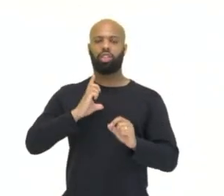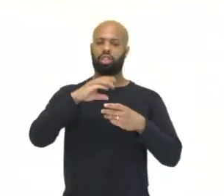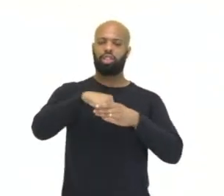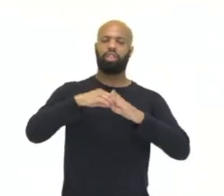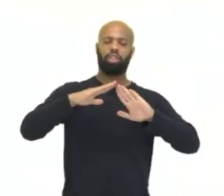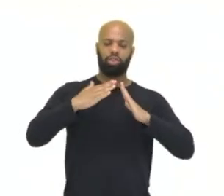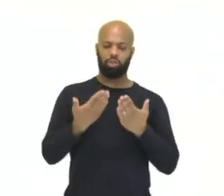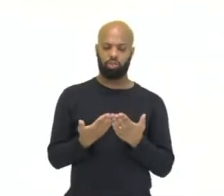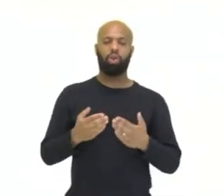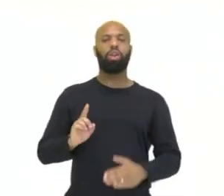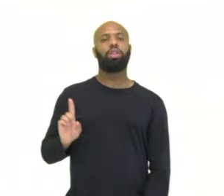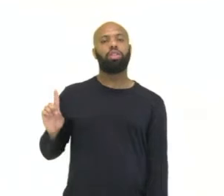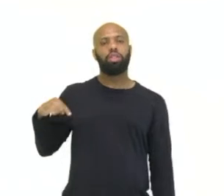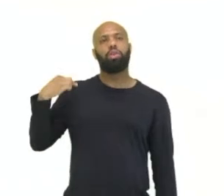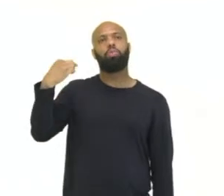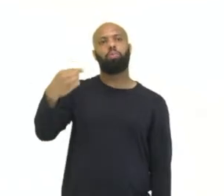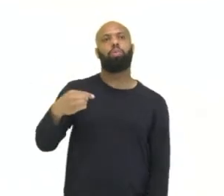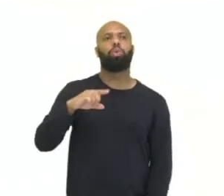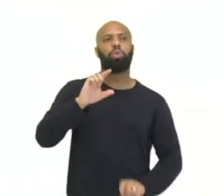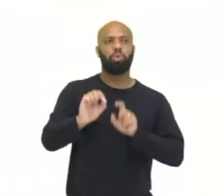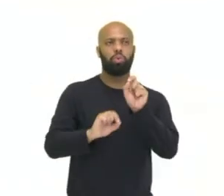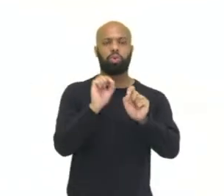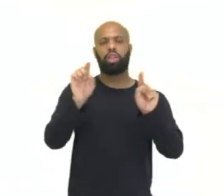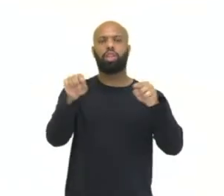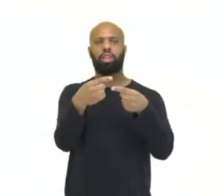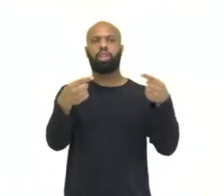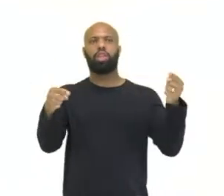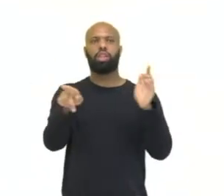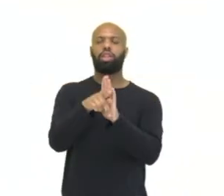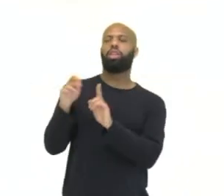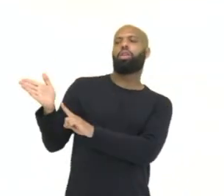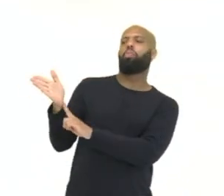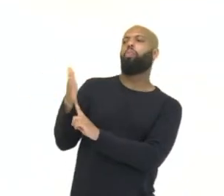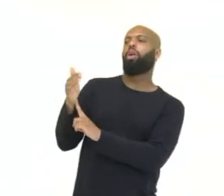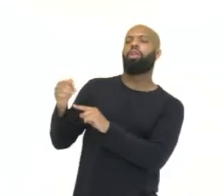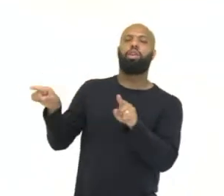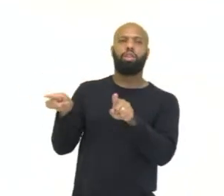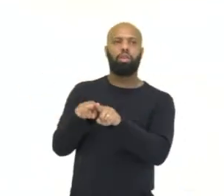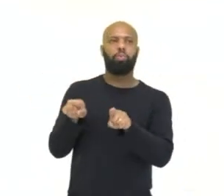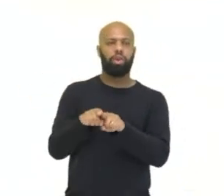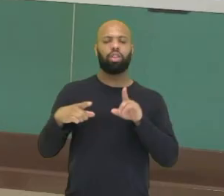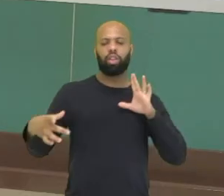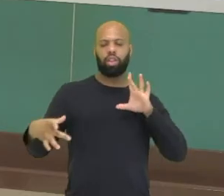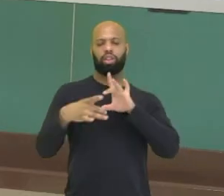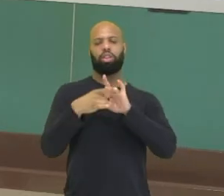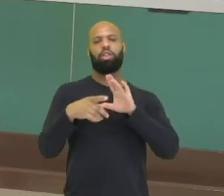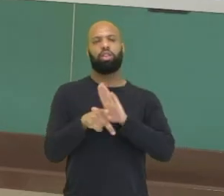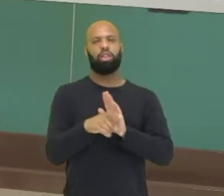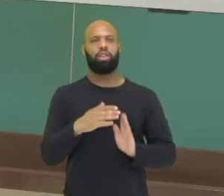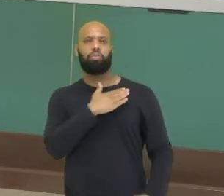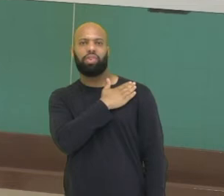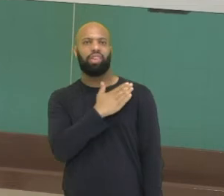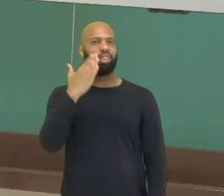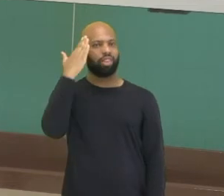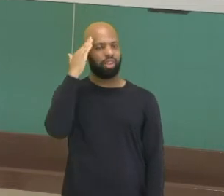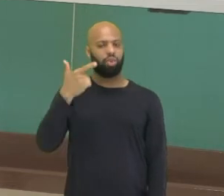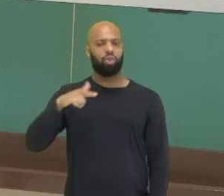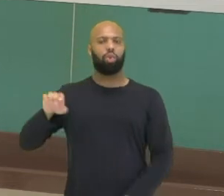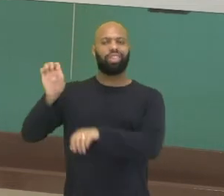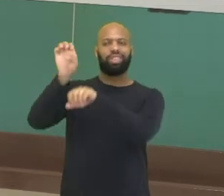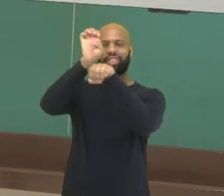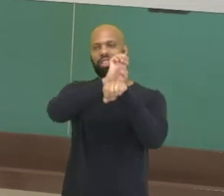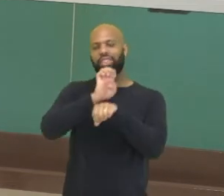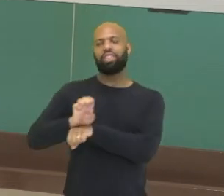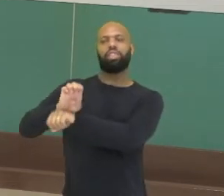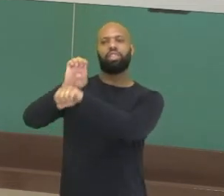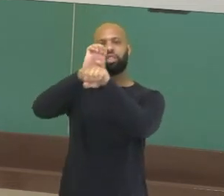escolas e, posteriormente, sua execução foi estendida às corporações militares dos demais estados